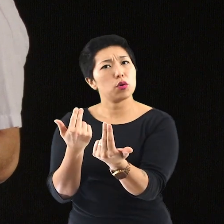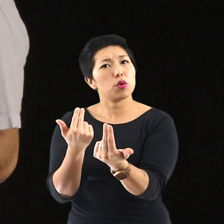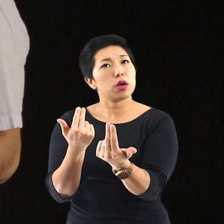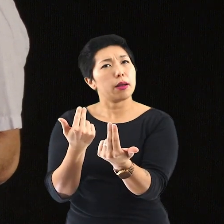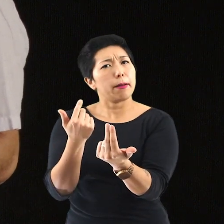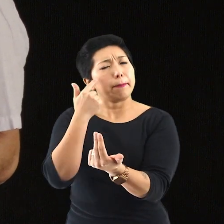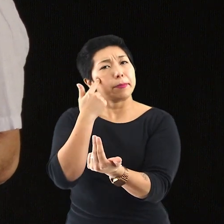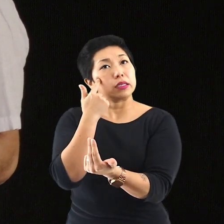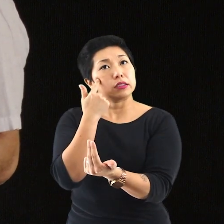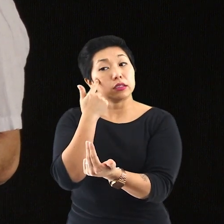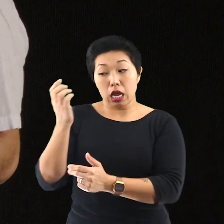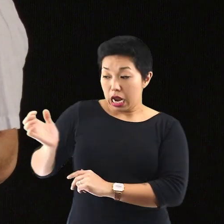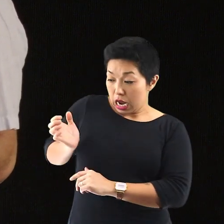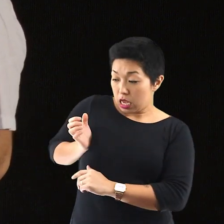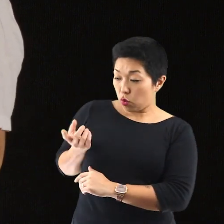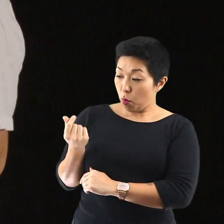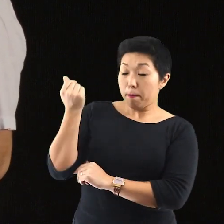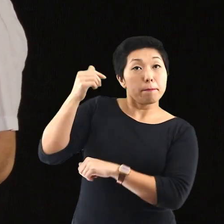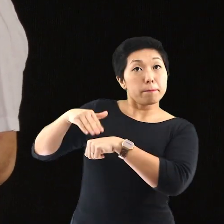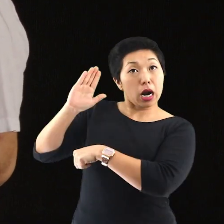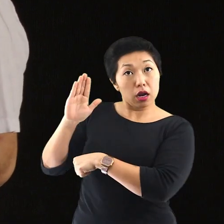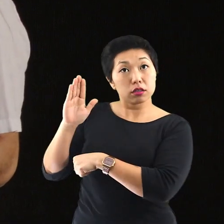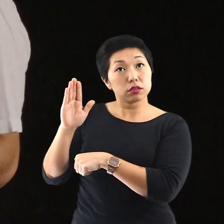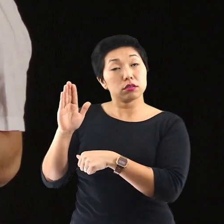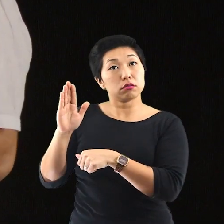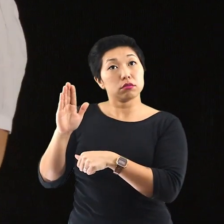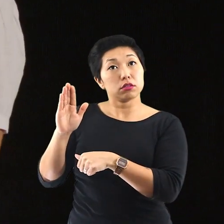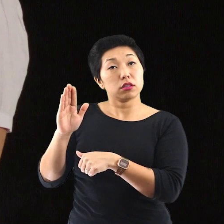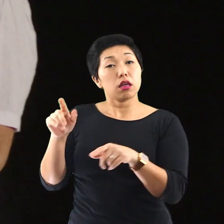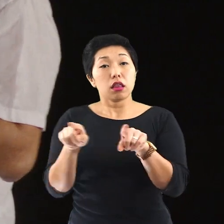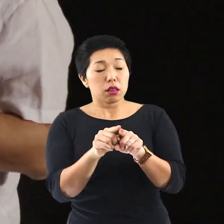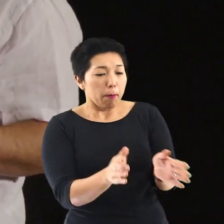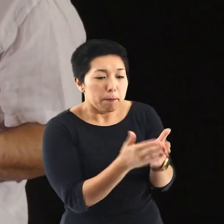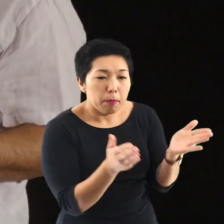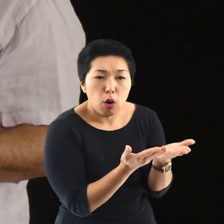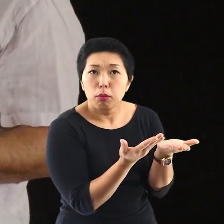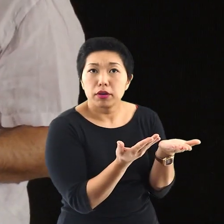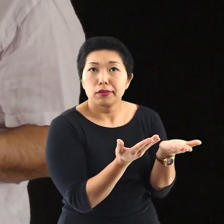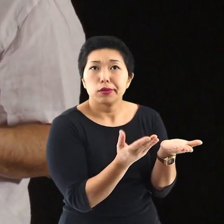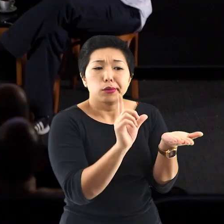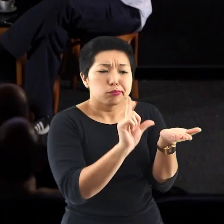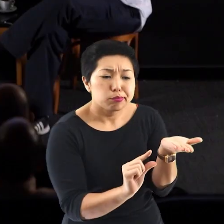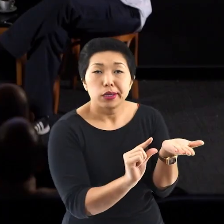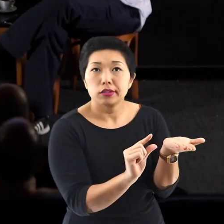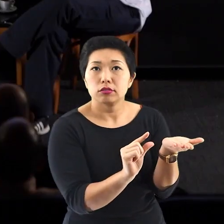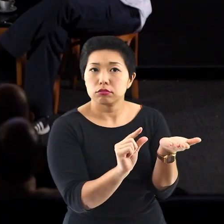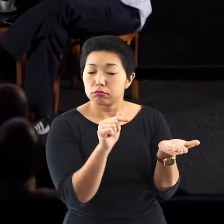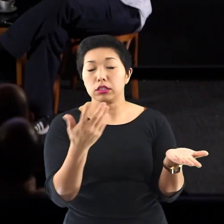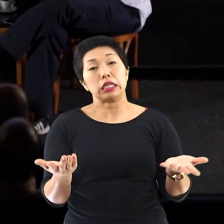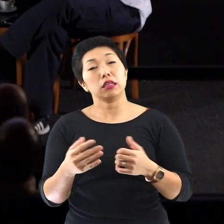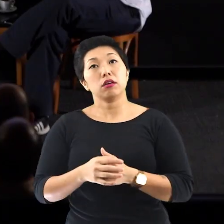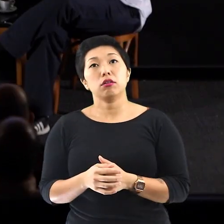todos, a gente não corre o risco de ter os ricos ficando mais ricos e uma vantagem para os pobres que seja menor?